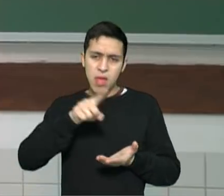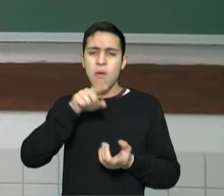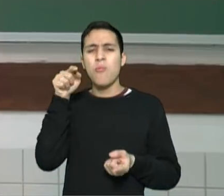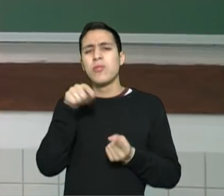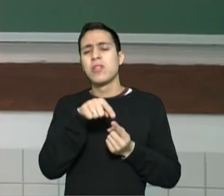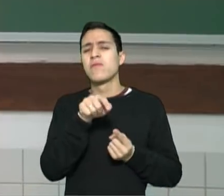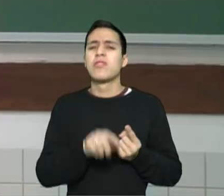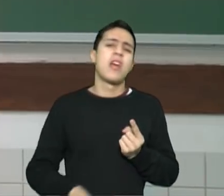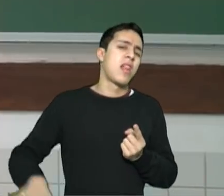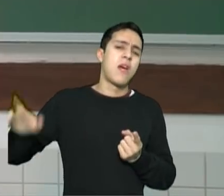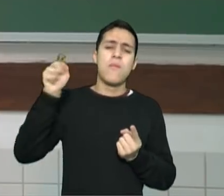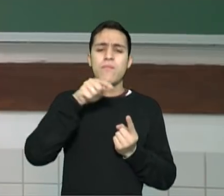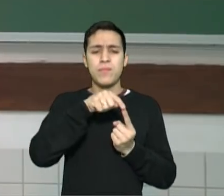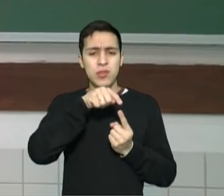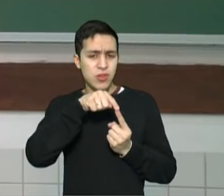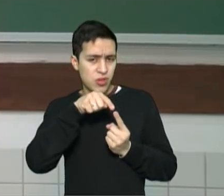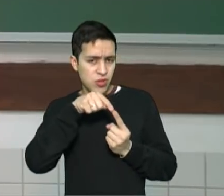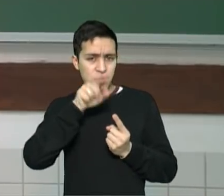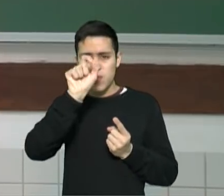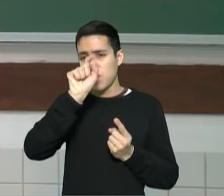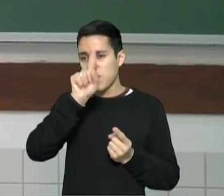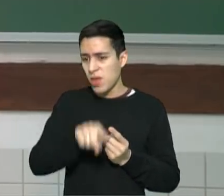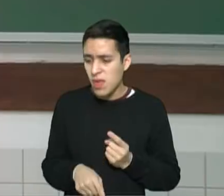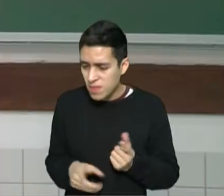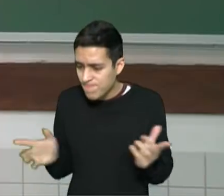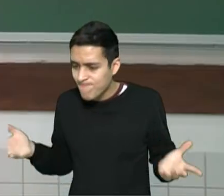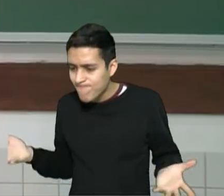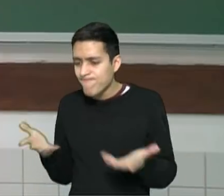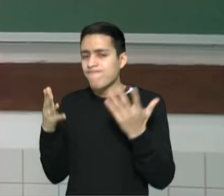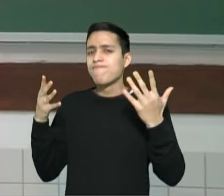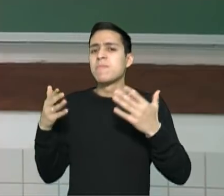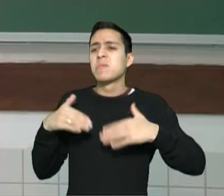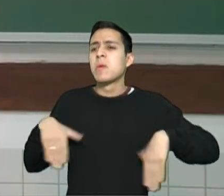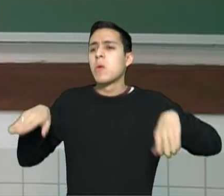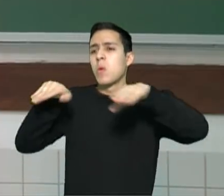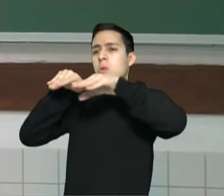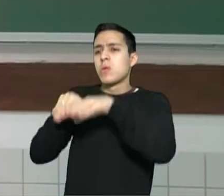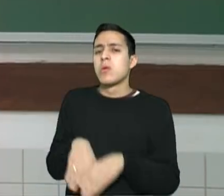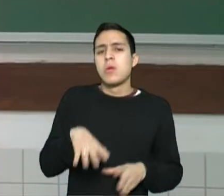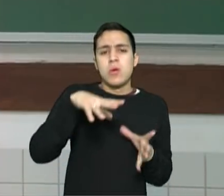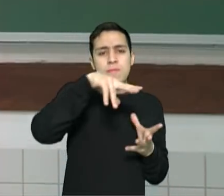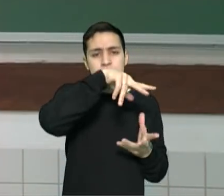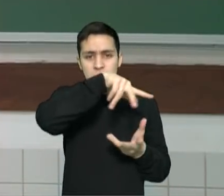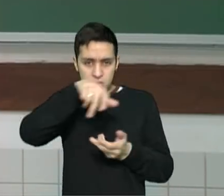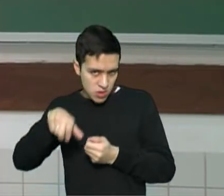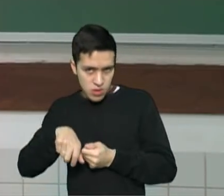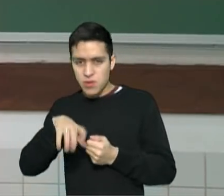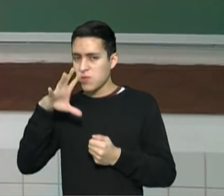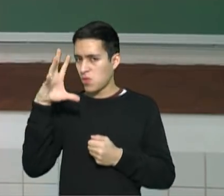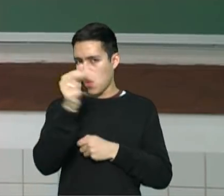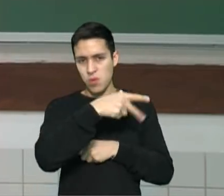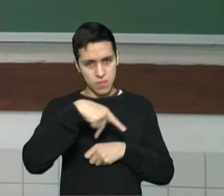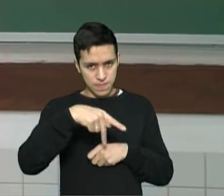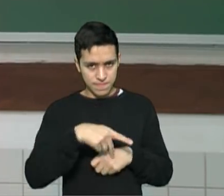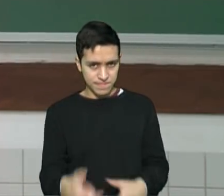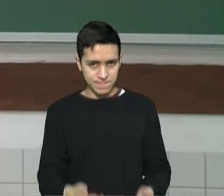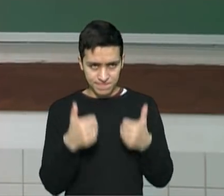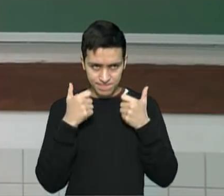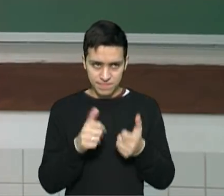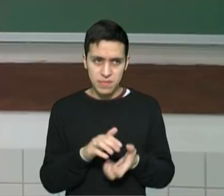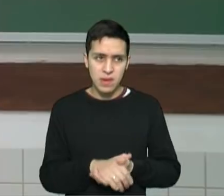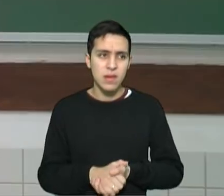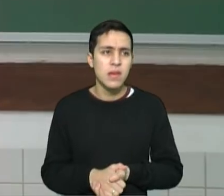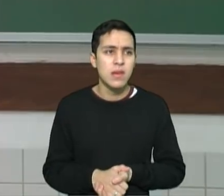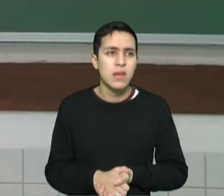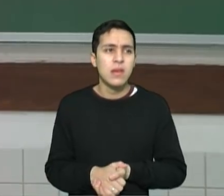mais amplo. O objetivo é estabelecer a construção e a igualdade mundial, não só dos seus países membros, ok? Então, letra